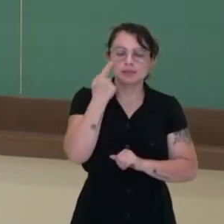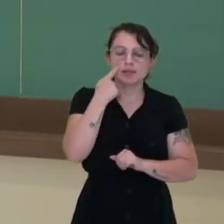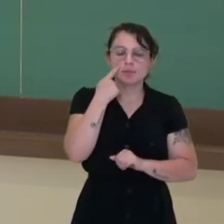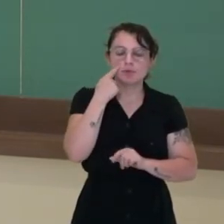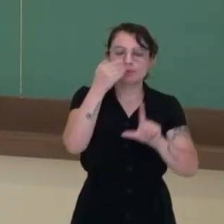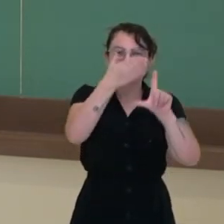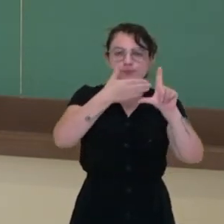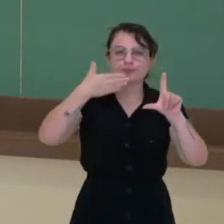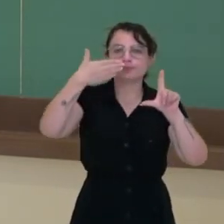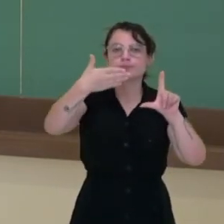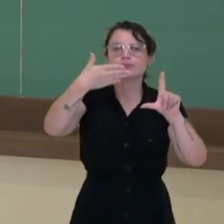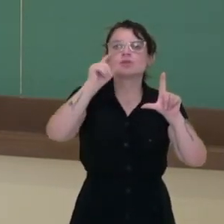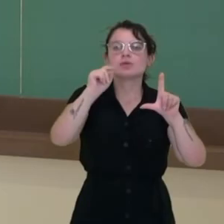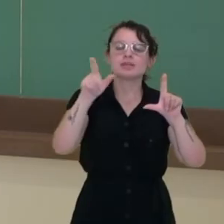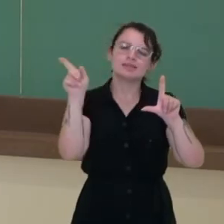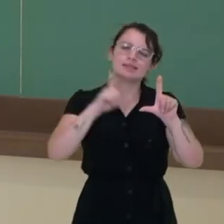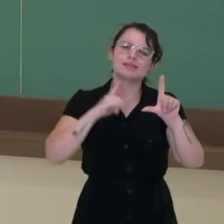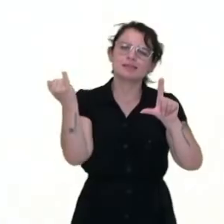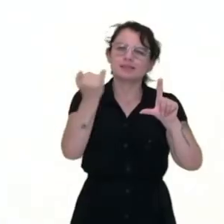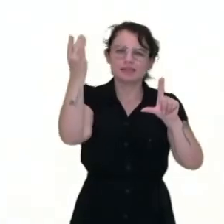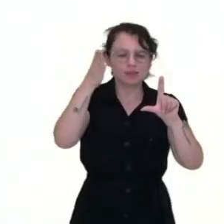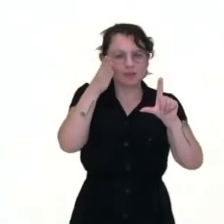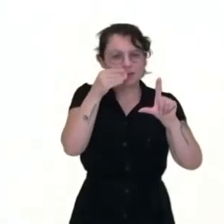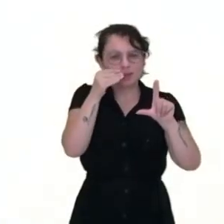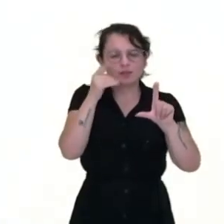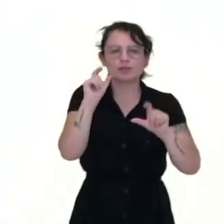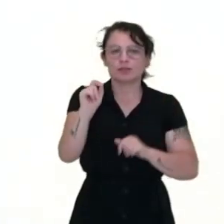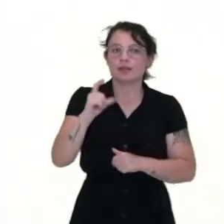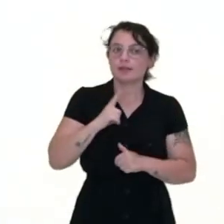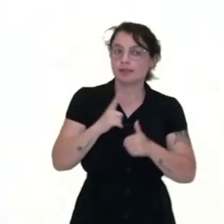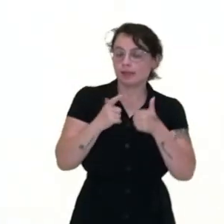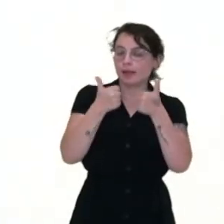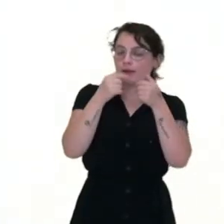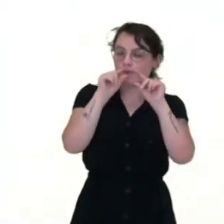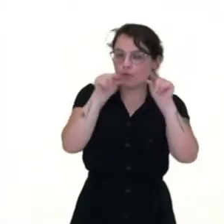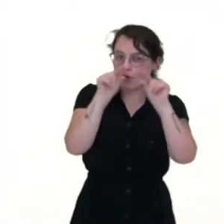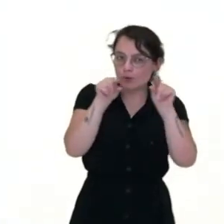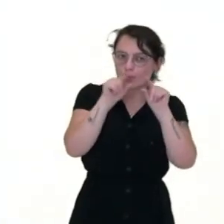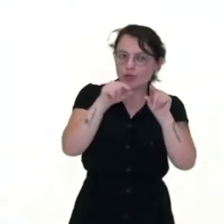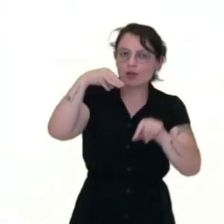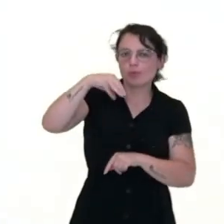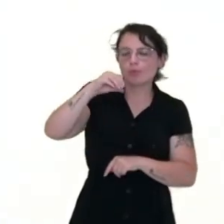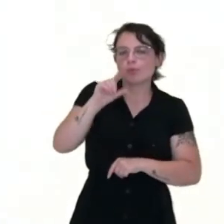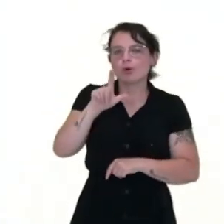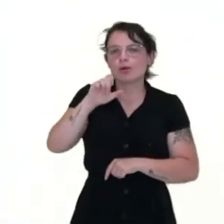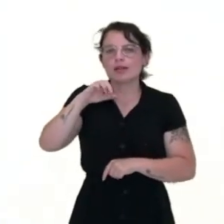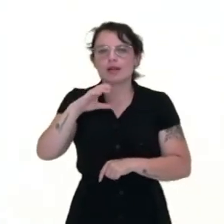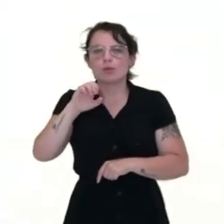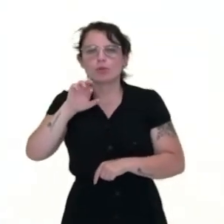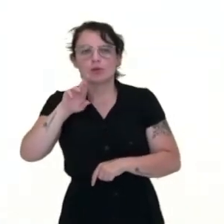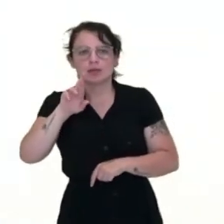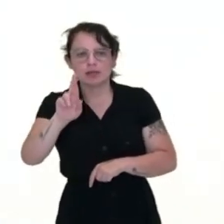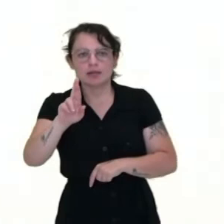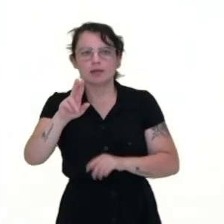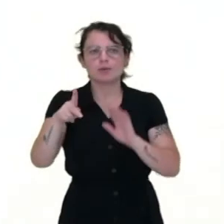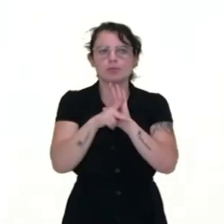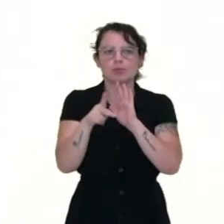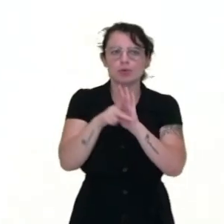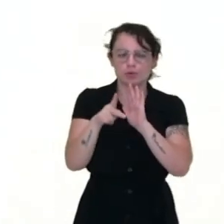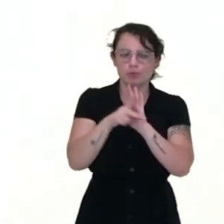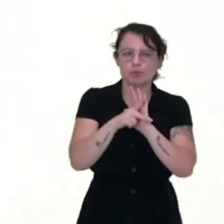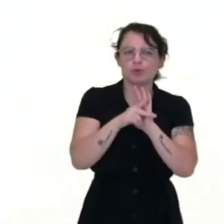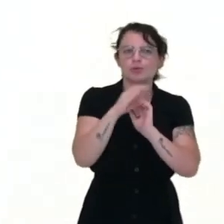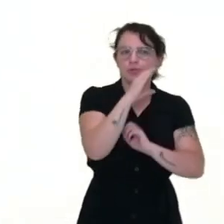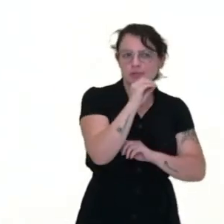slide muito interessante. Observe. Fórmula molecular do gás carbônico e da água, fórmula eletrônica,